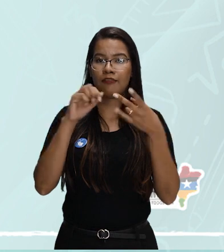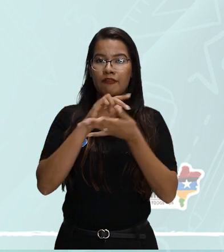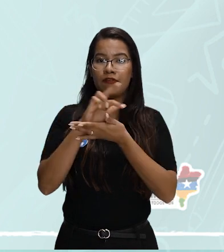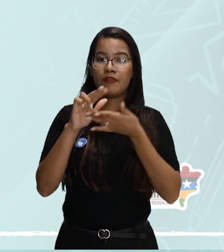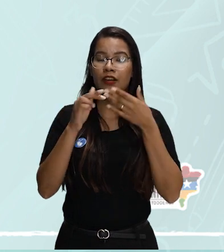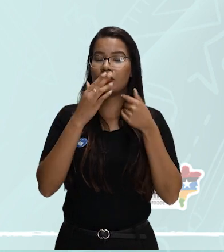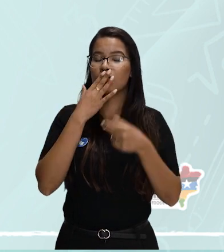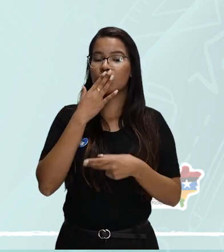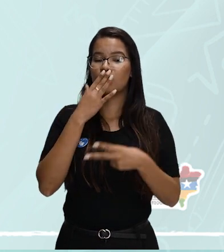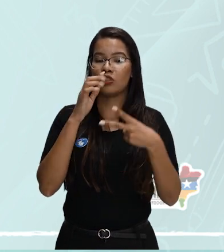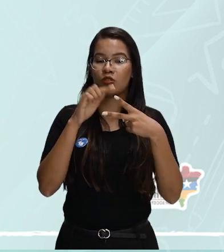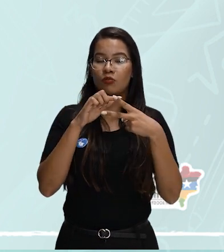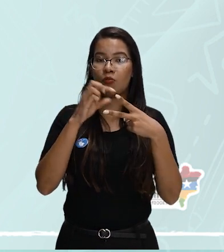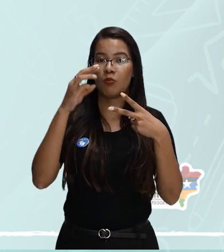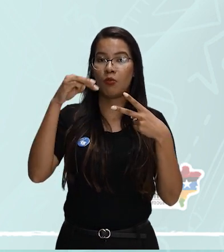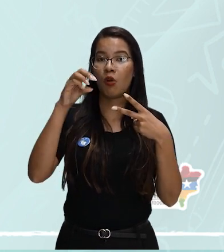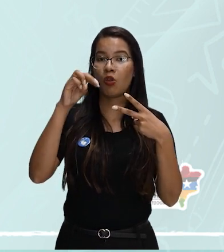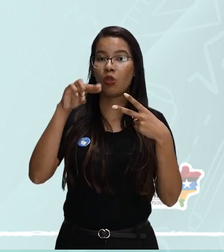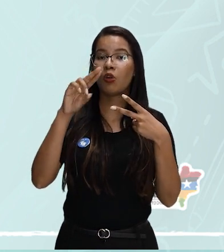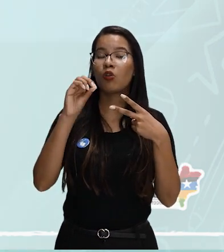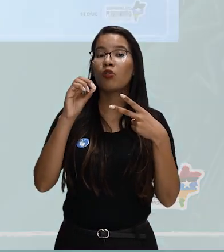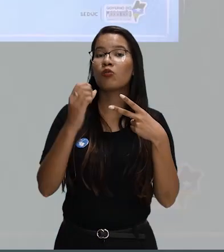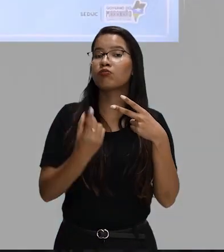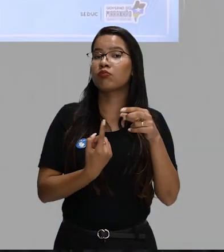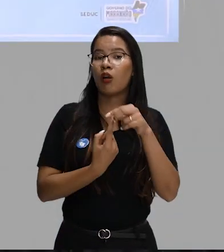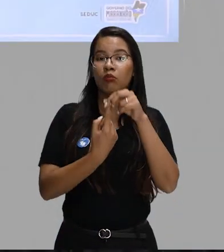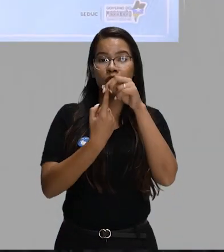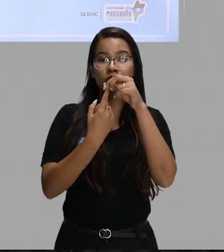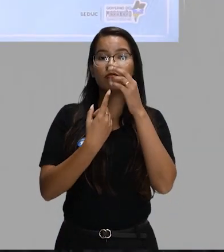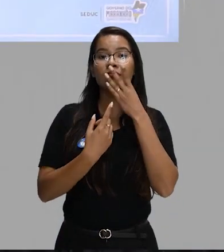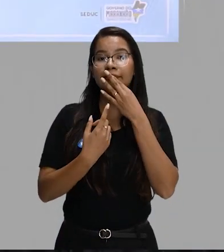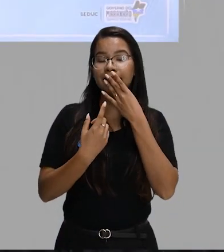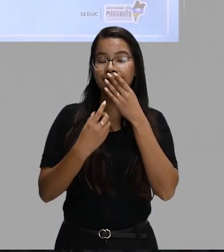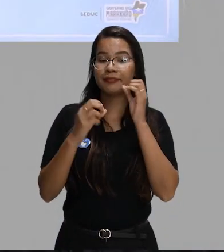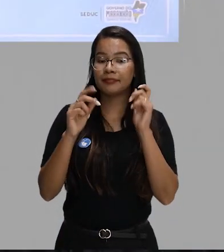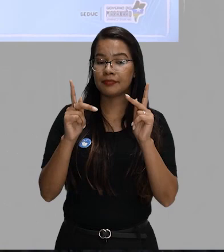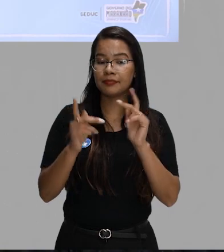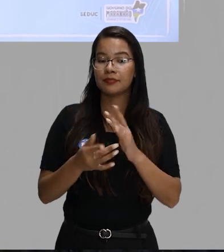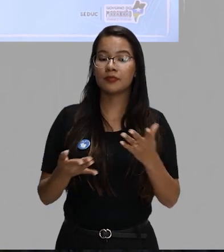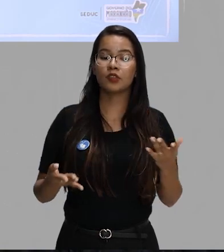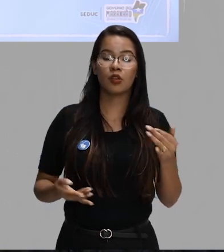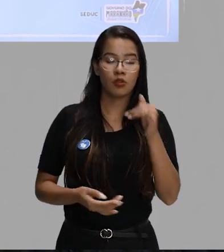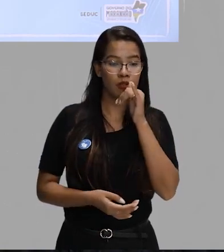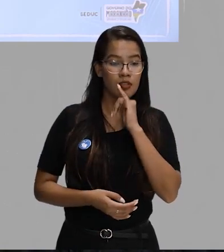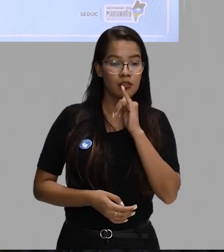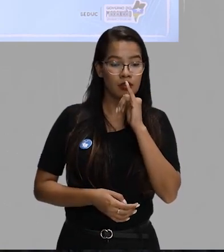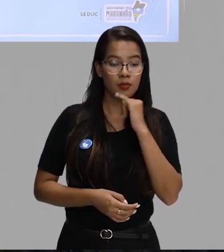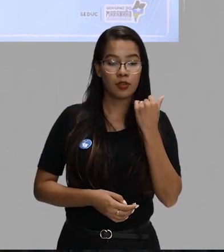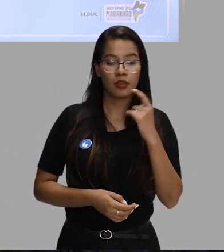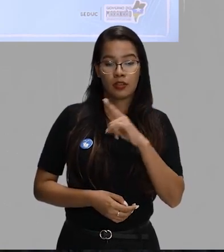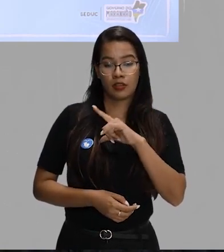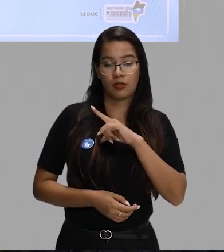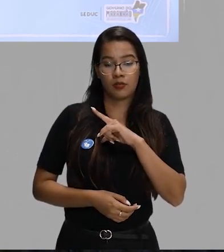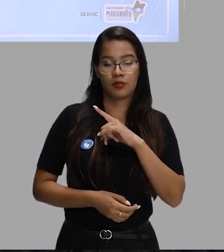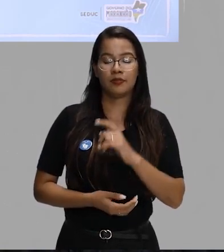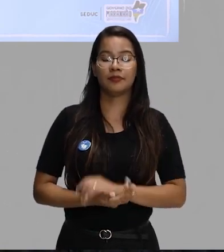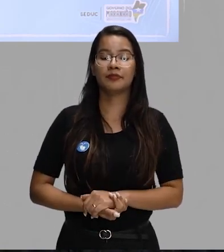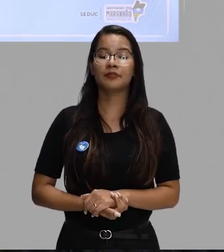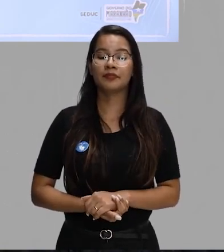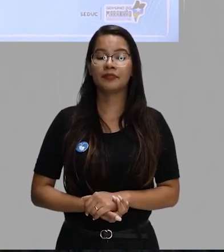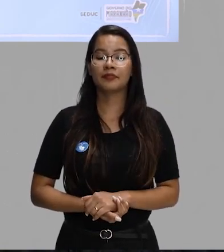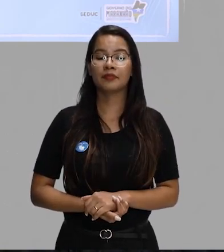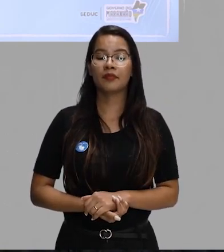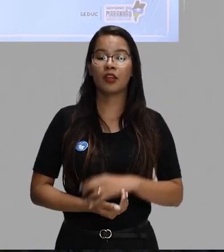né? Então aqui no exemplo nós temos o seguinte, né? O primeiro, ele é iluminado por luz policromática, ou seja, por luz